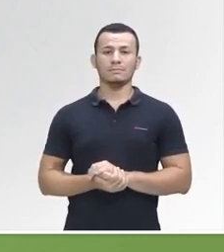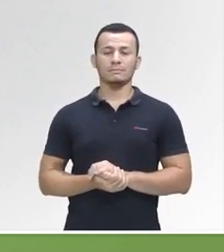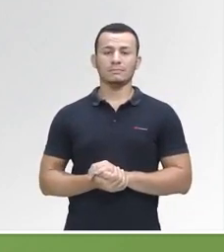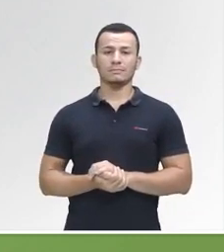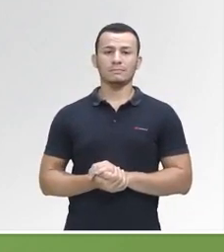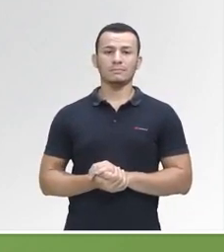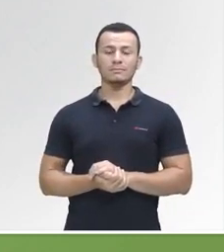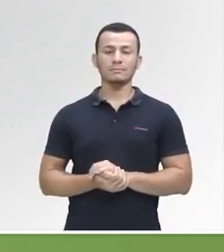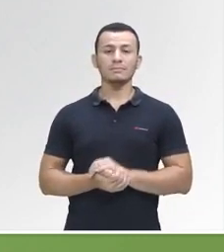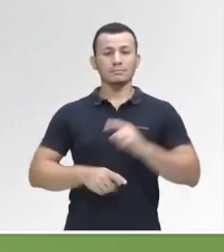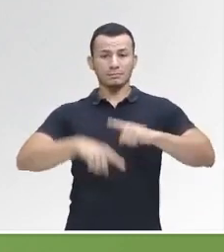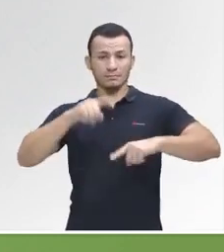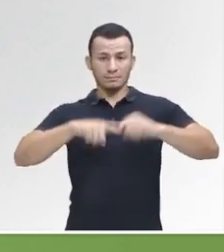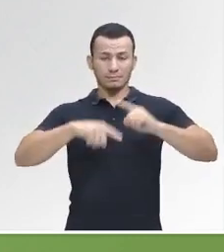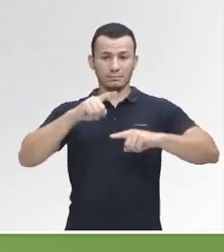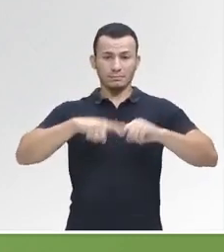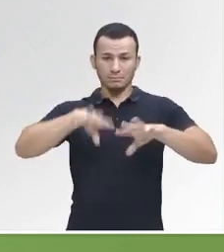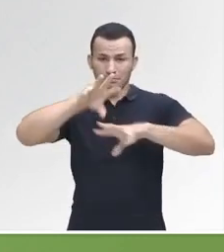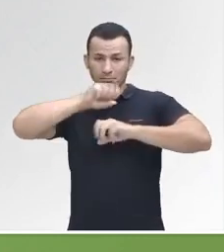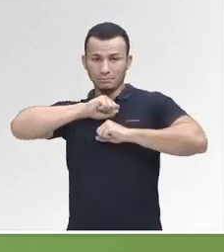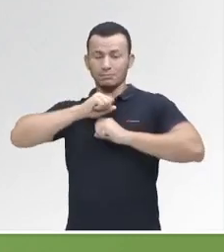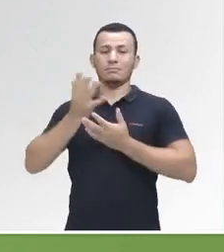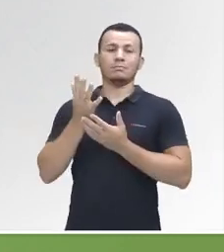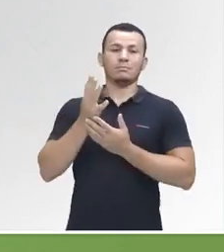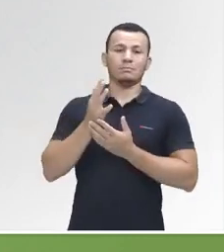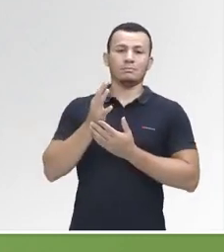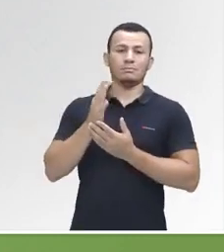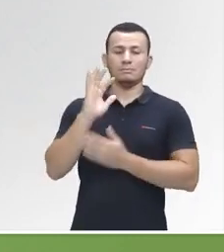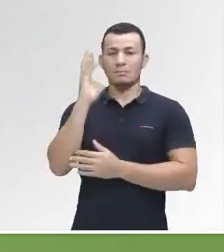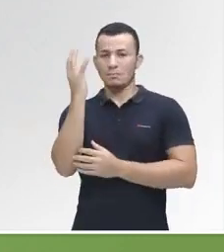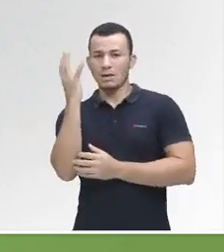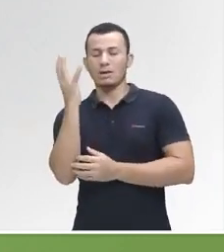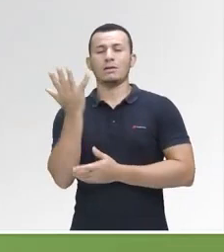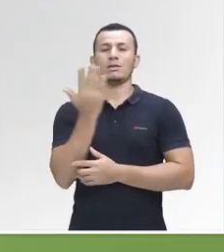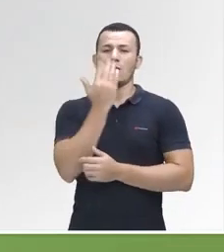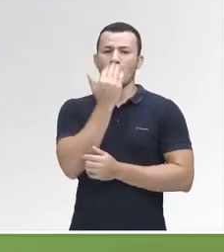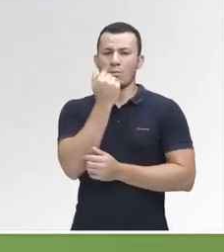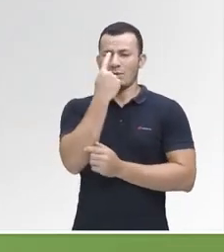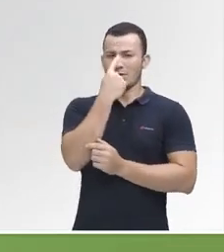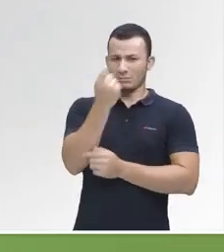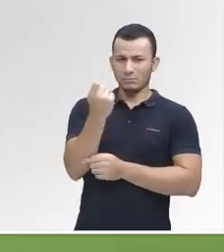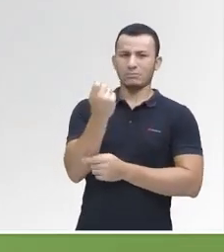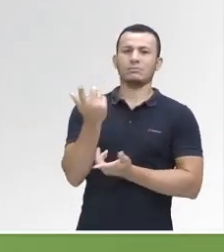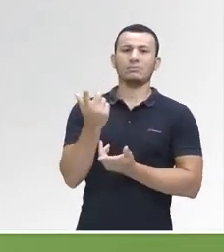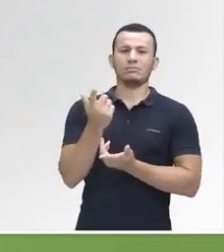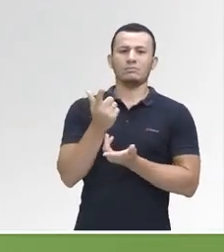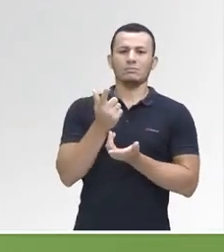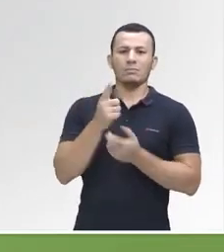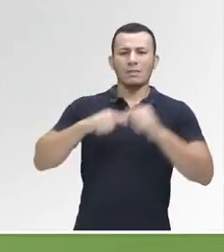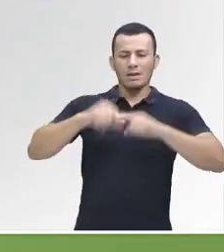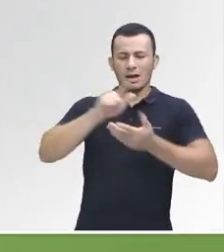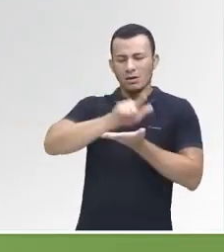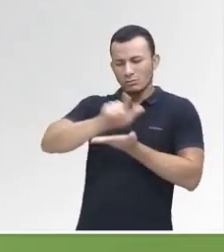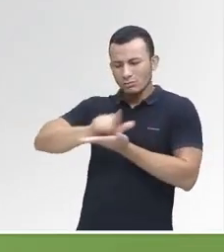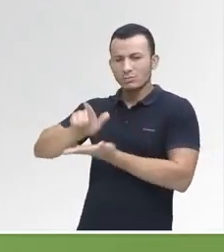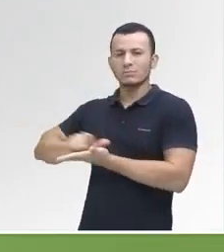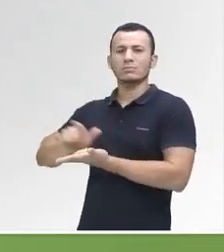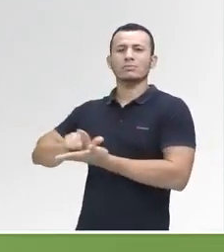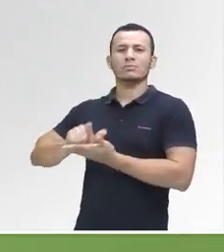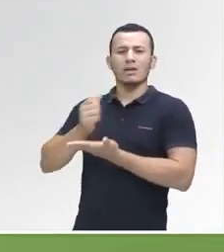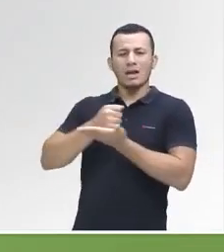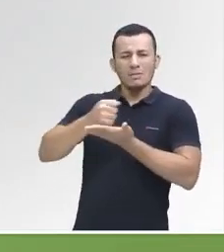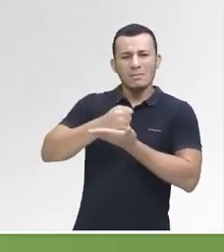Produtos tóxicos. Plantas tóxicas, alimentos contaminados, produtos de limpeza, remédios, soda,